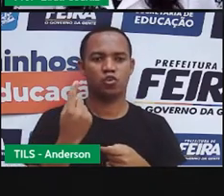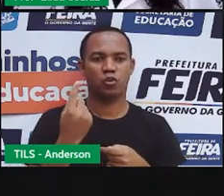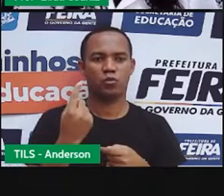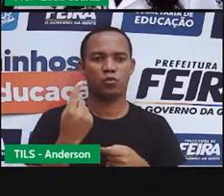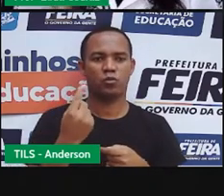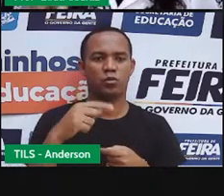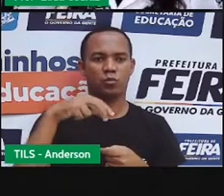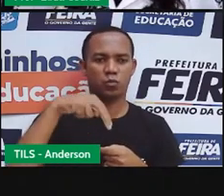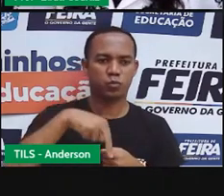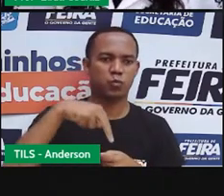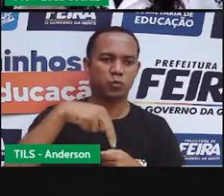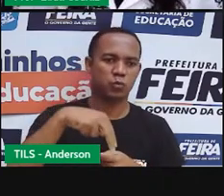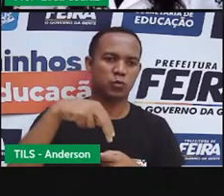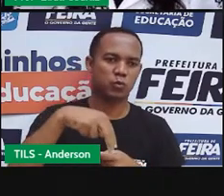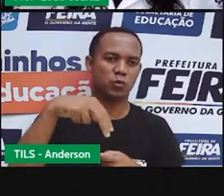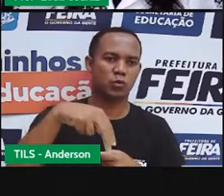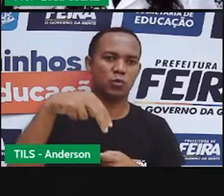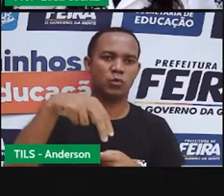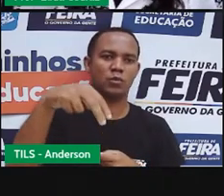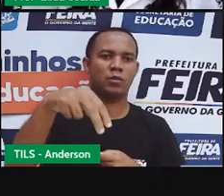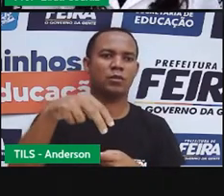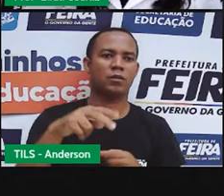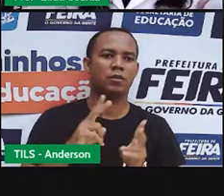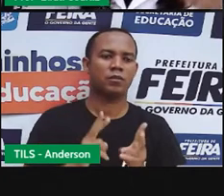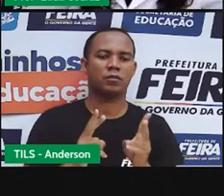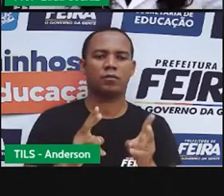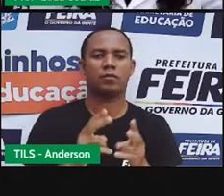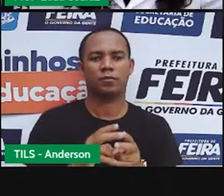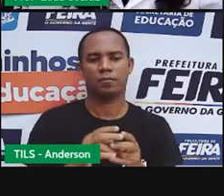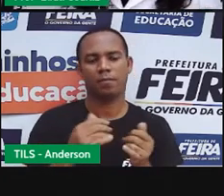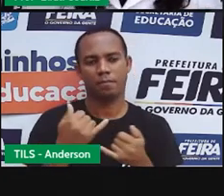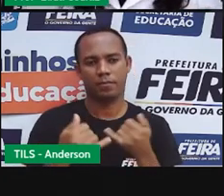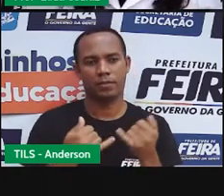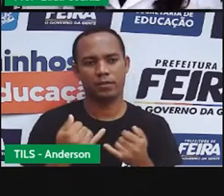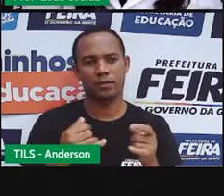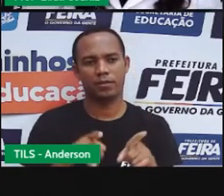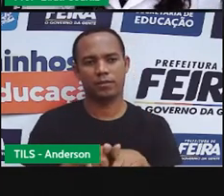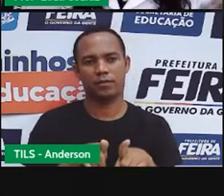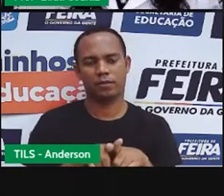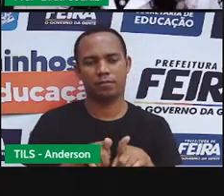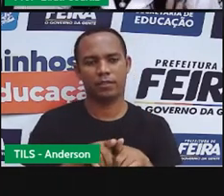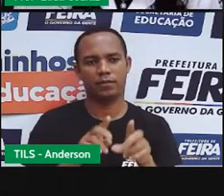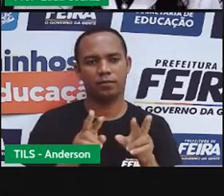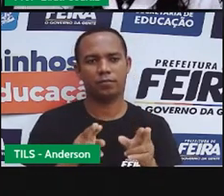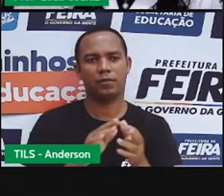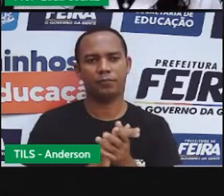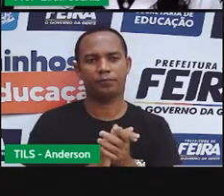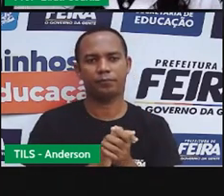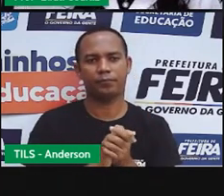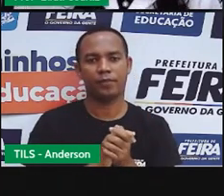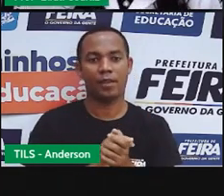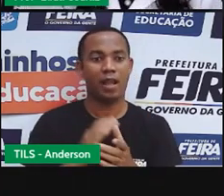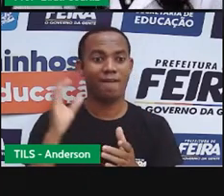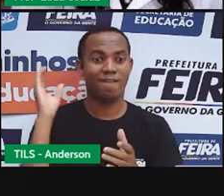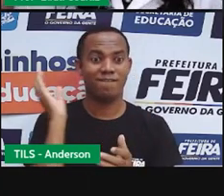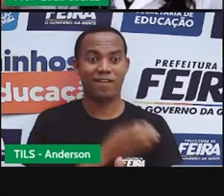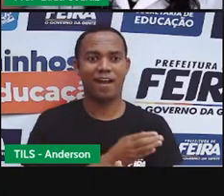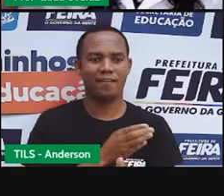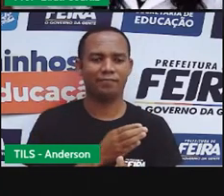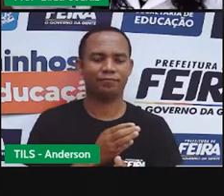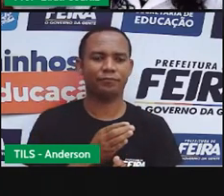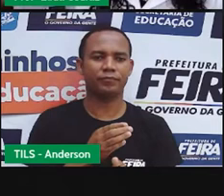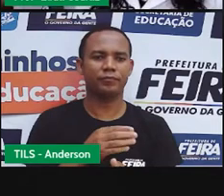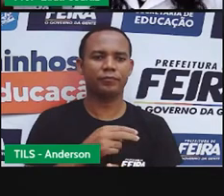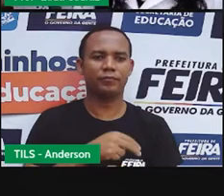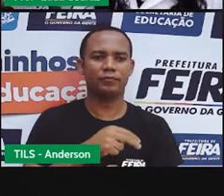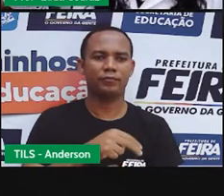Assim, todos os jogadores permanecem atrás da linha de partida e quando for dado o sinal,